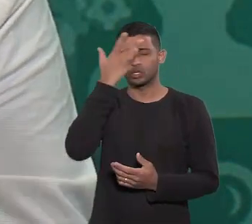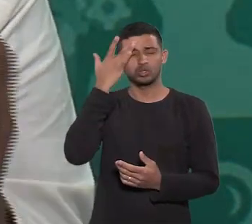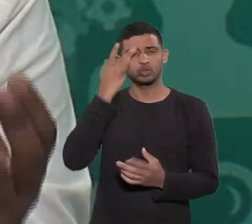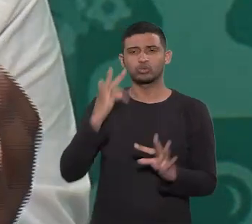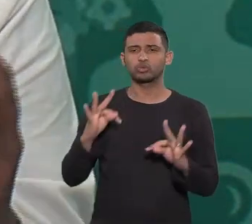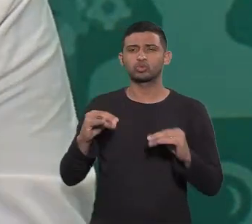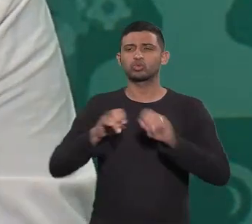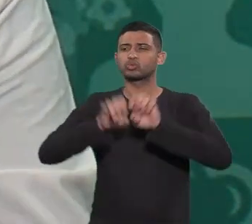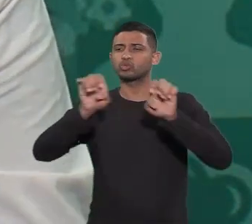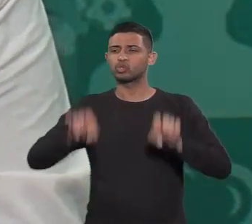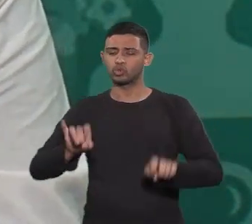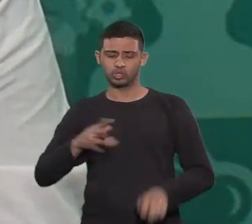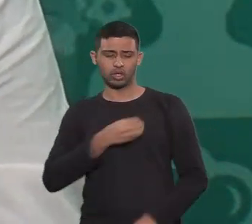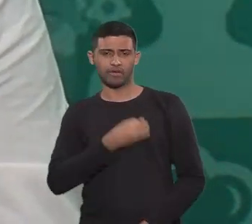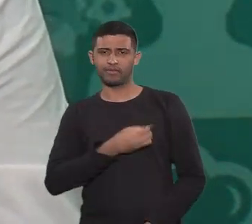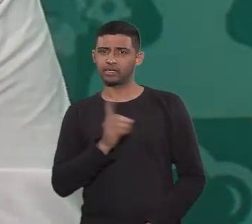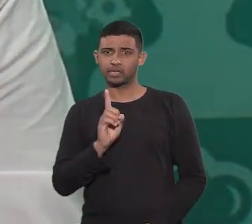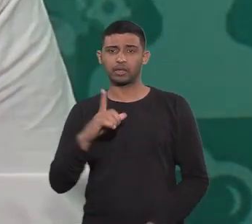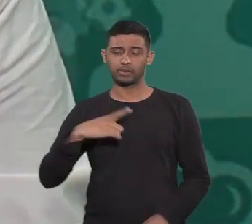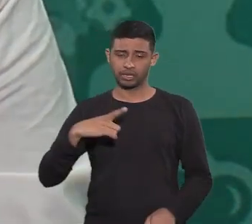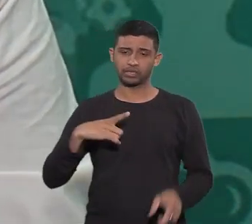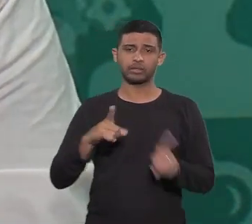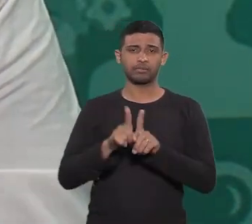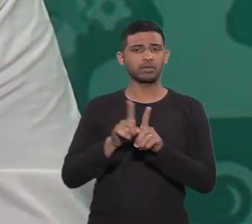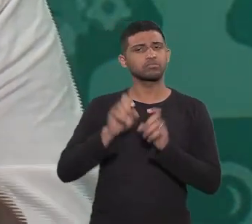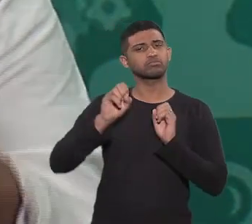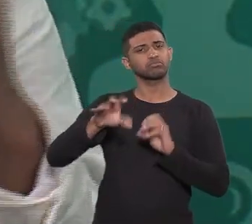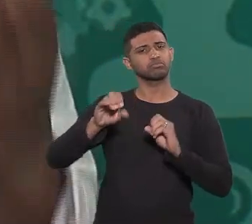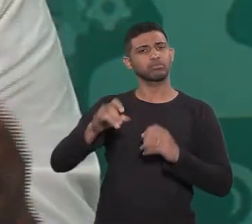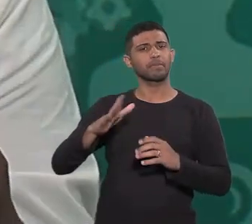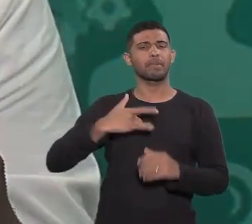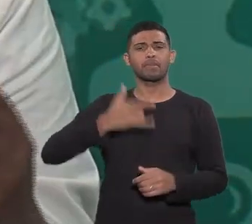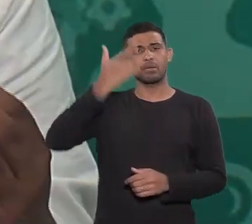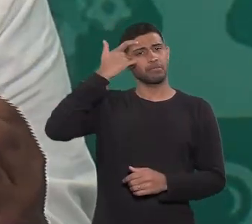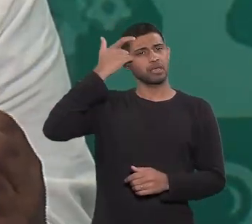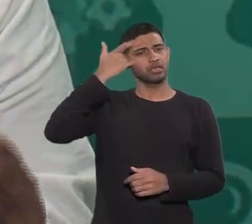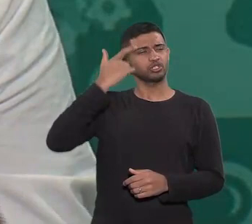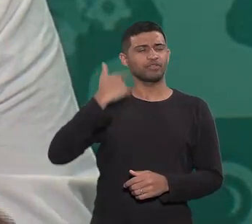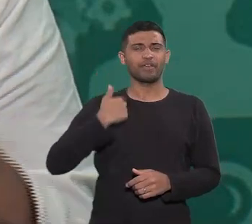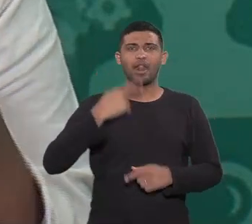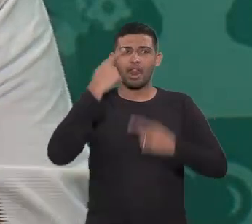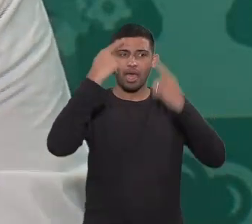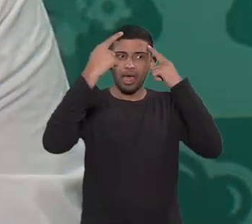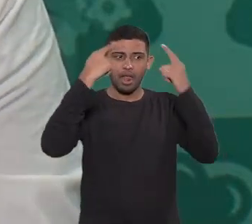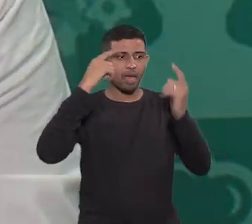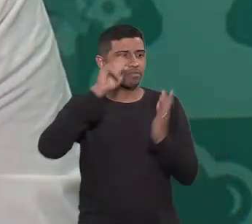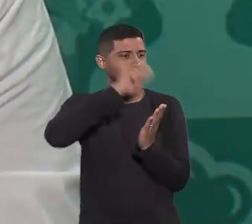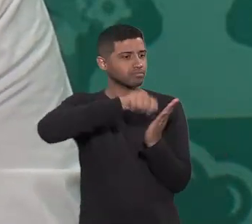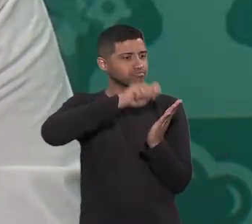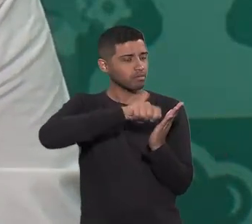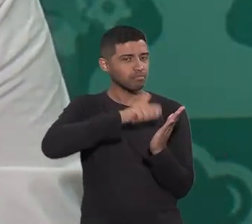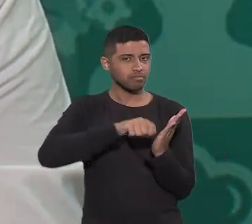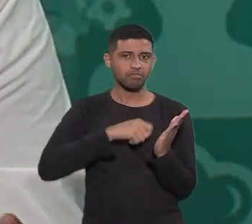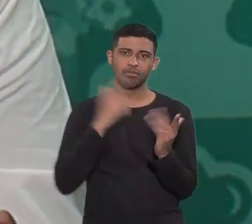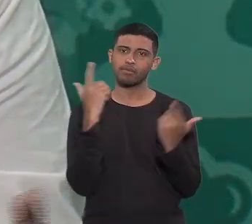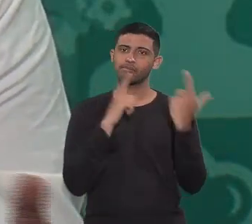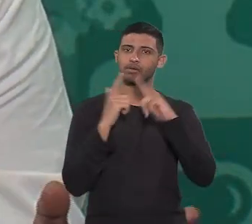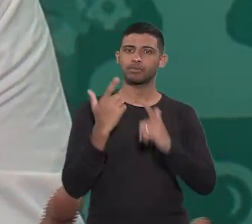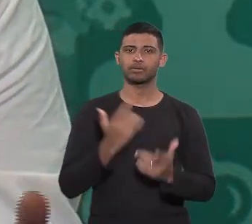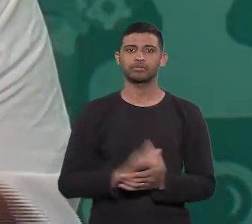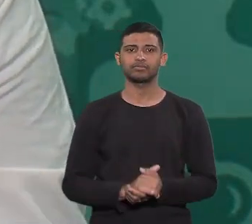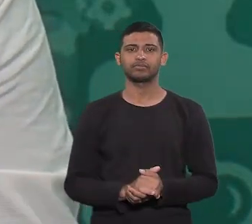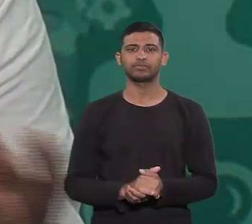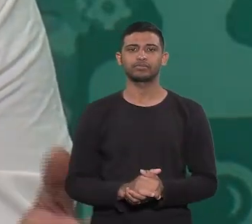toda uma estrutura, não só de vida, mas de ensino e de cabeça para fazer aquela prova, conseguem. E